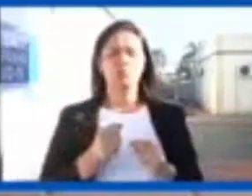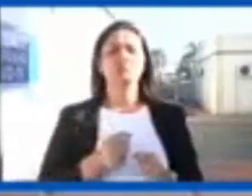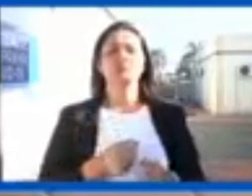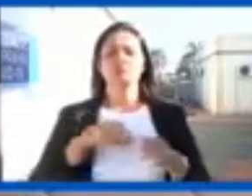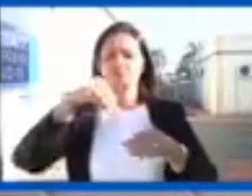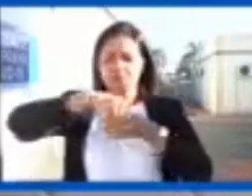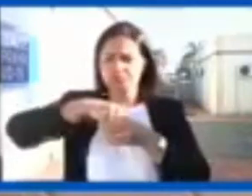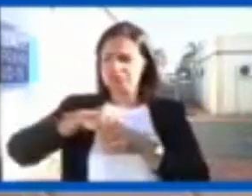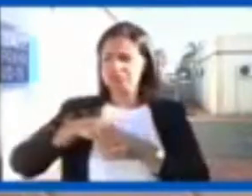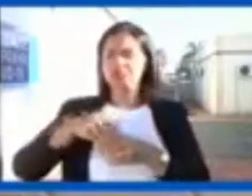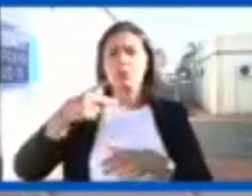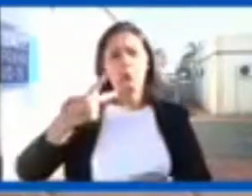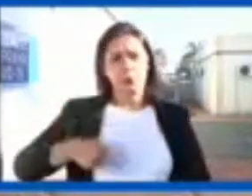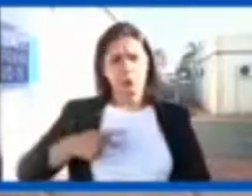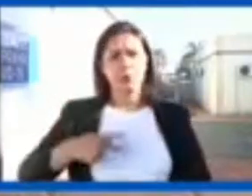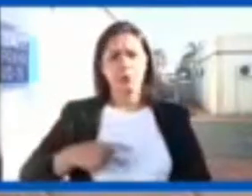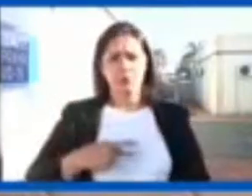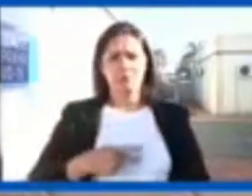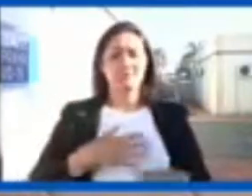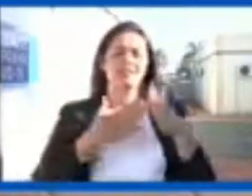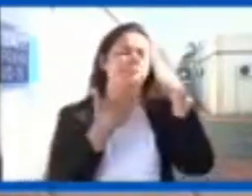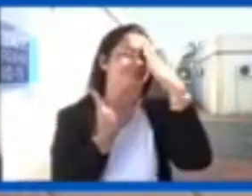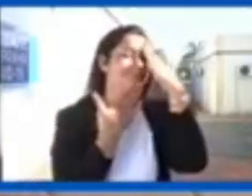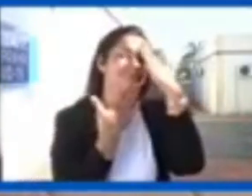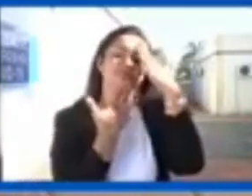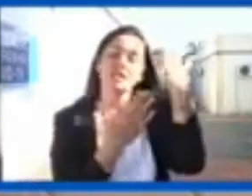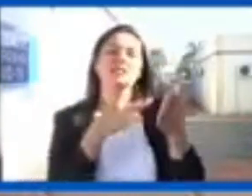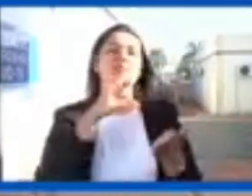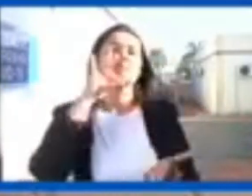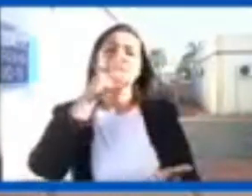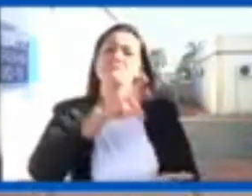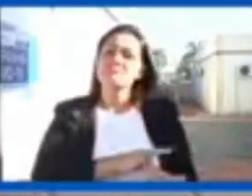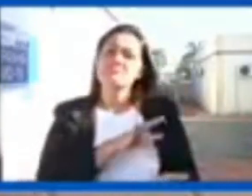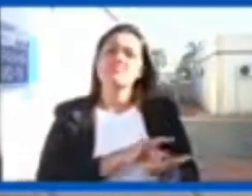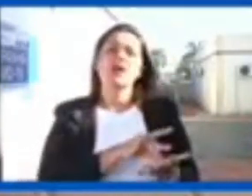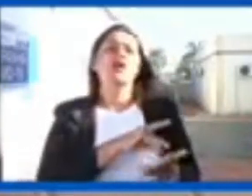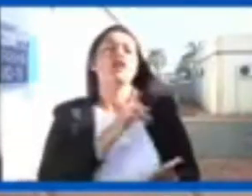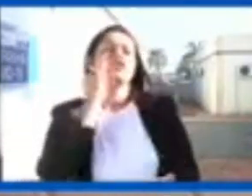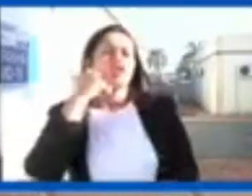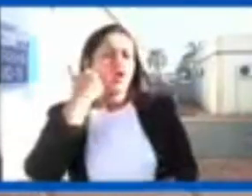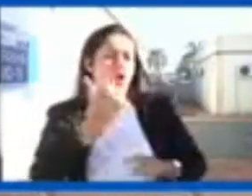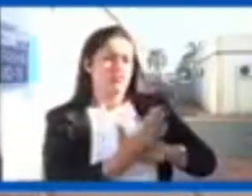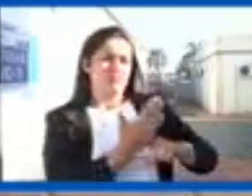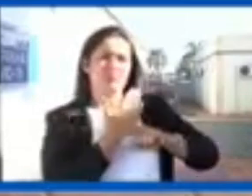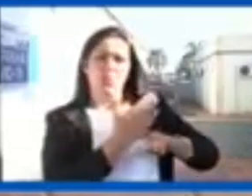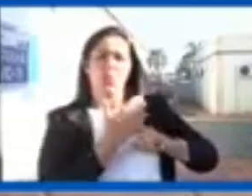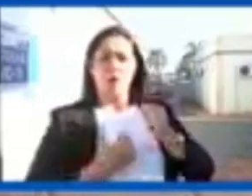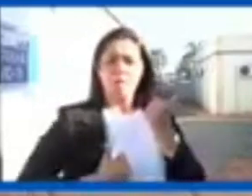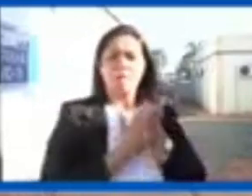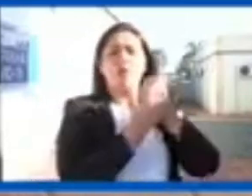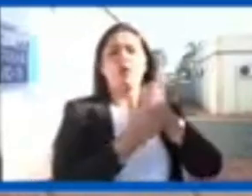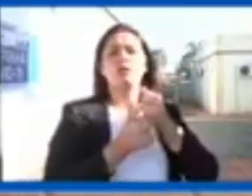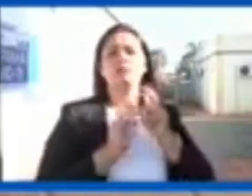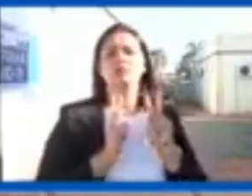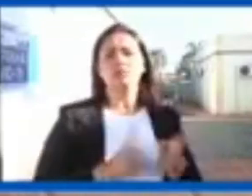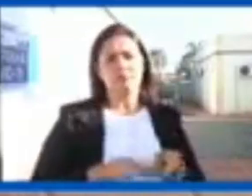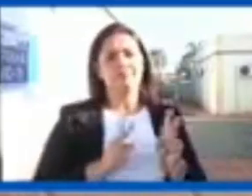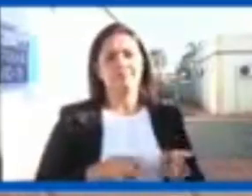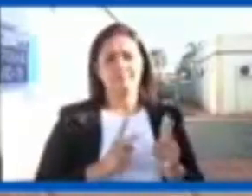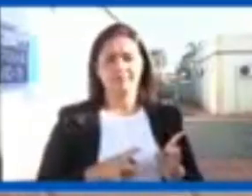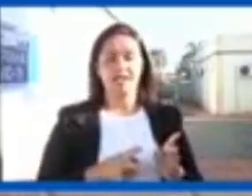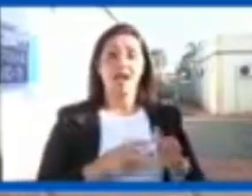então o nosso agradecimento sincero Essa gestão e tem nos apoiado em todas as iniciativas